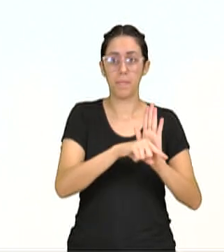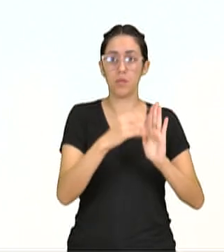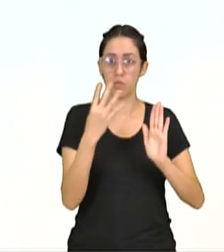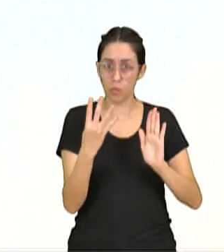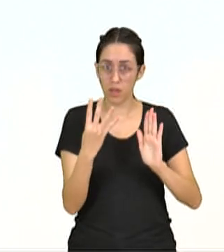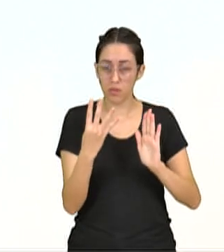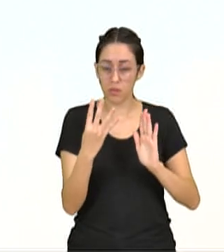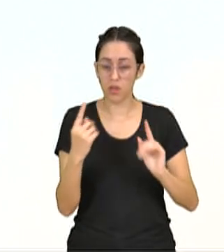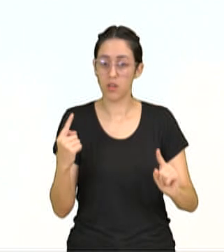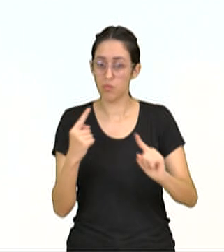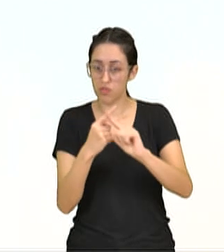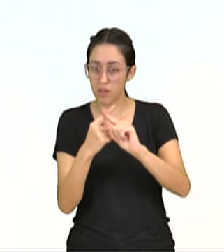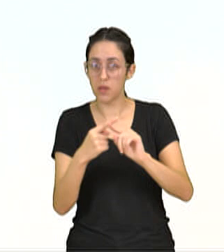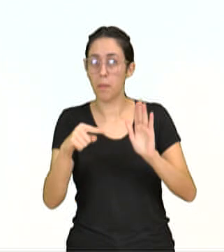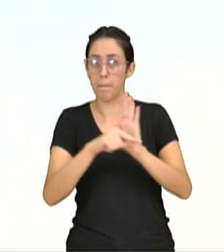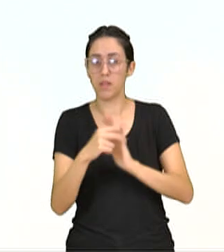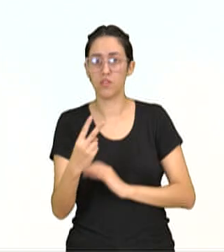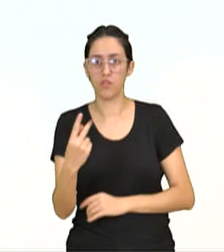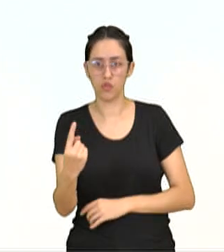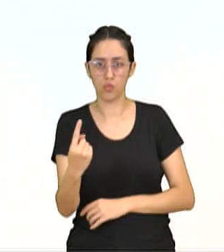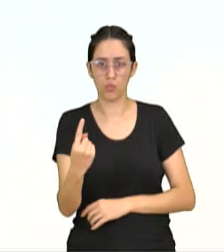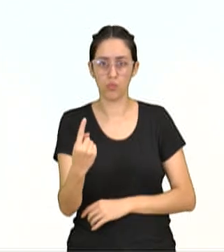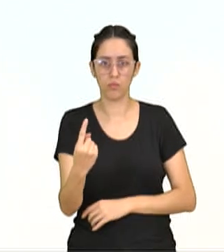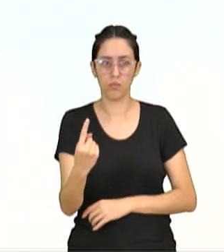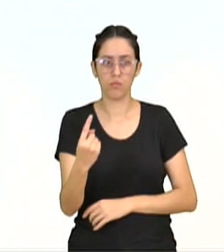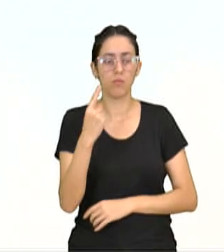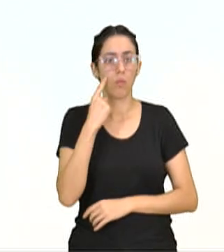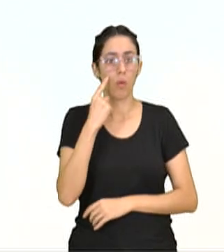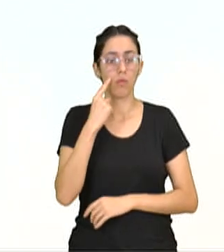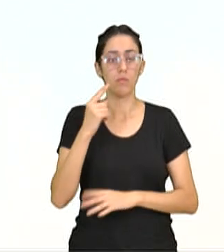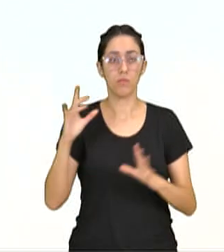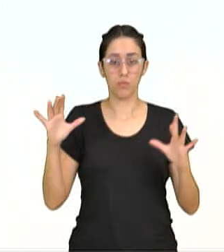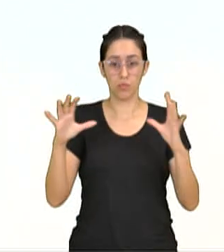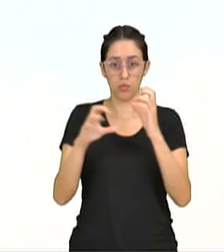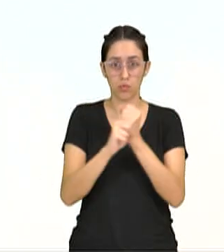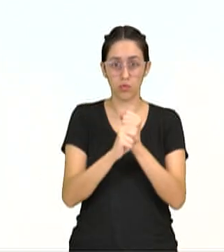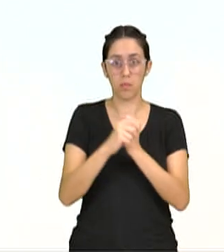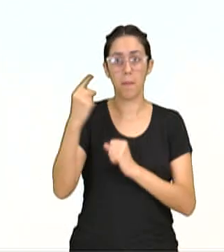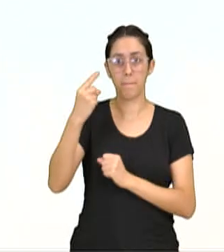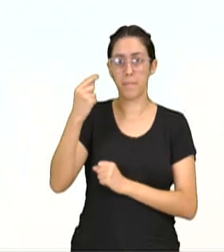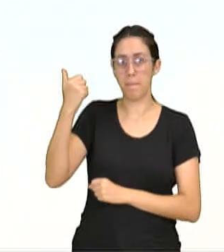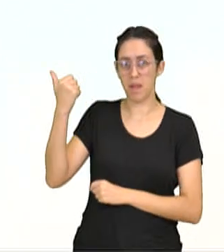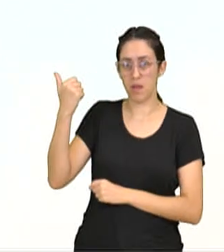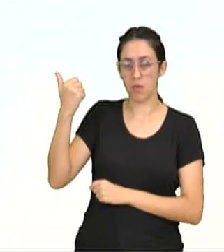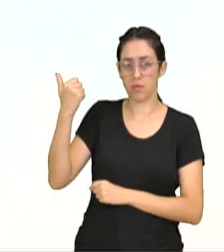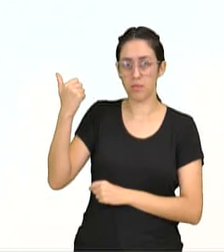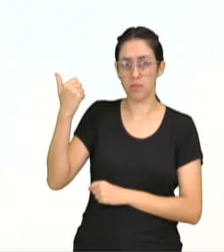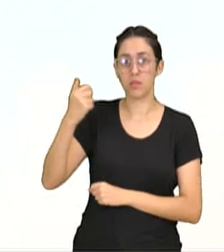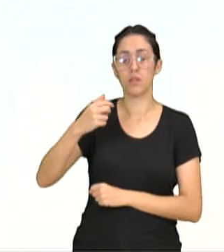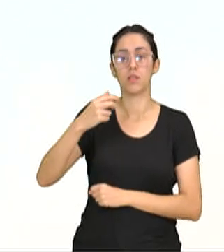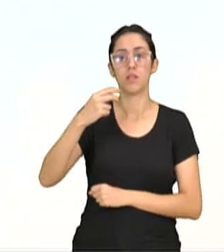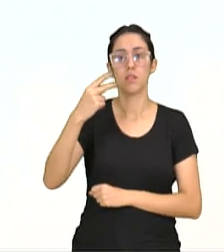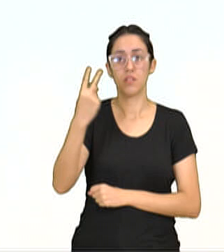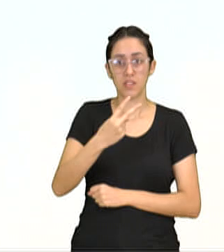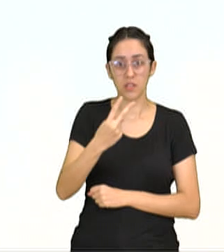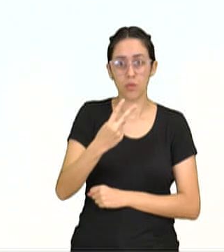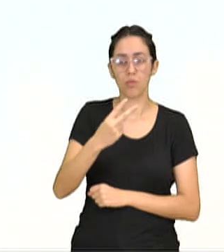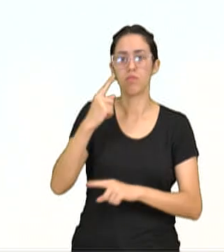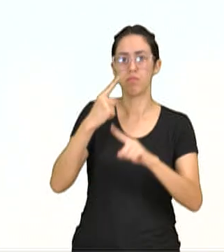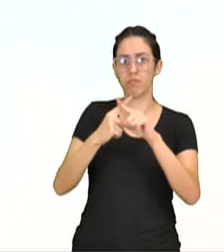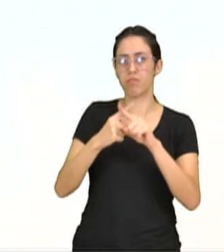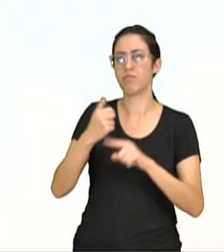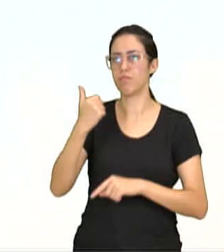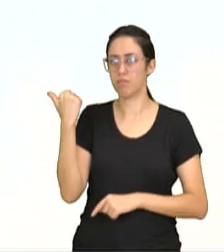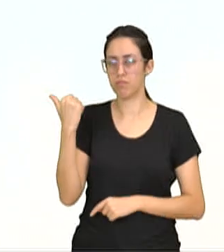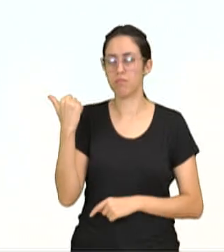menos 21. Olha aqui, ó. Números que somados dão esse primeiro e multiplicados dão esse segundo. A